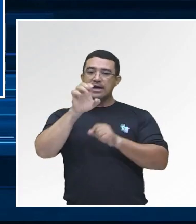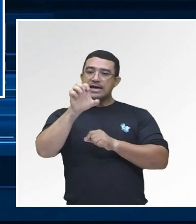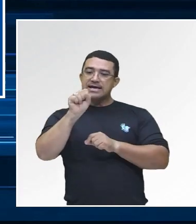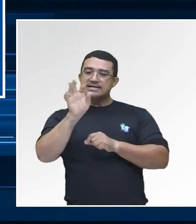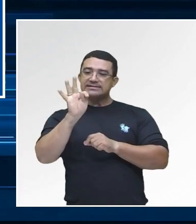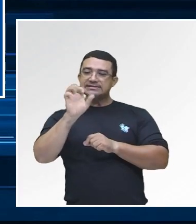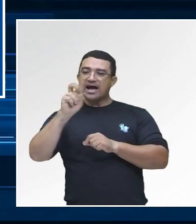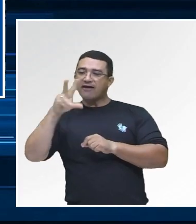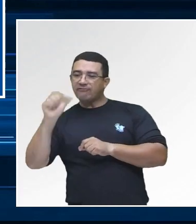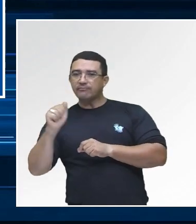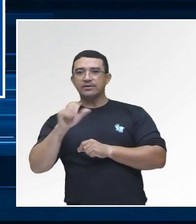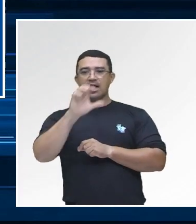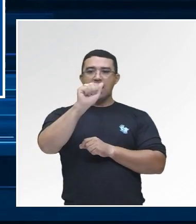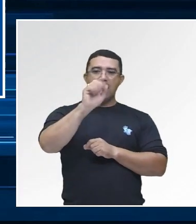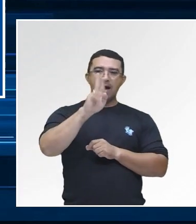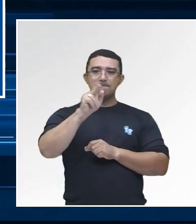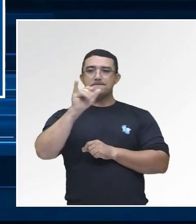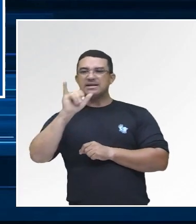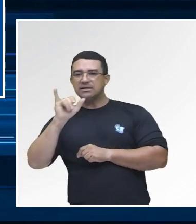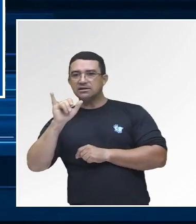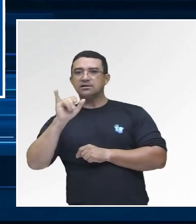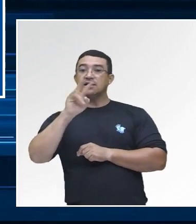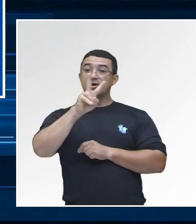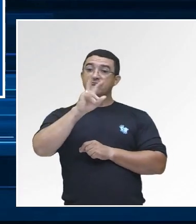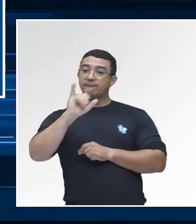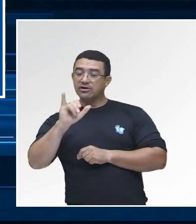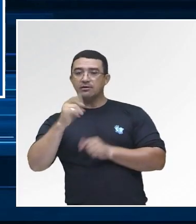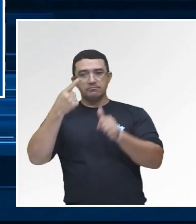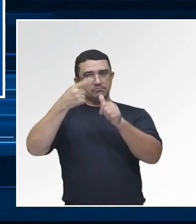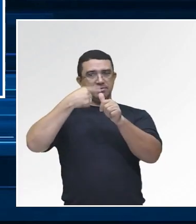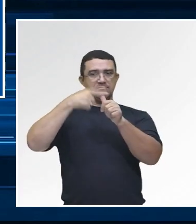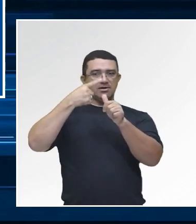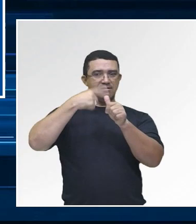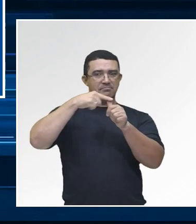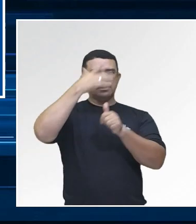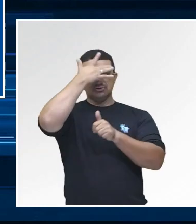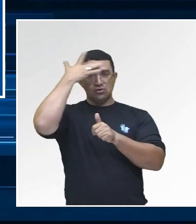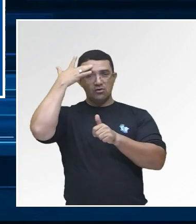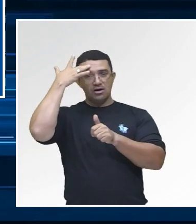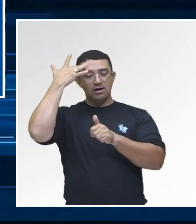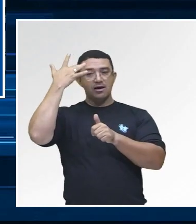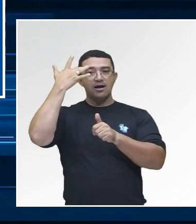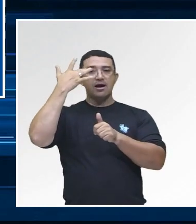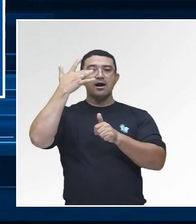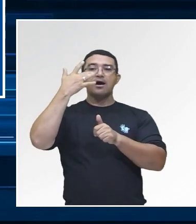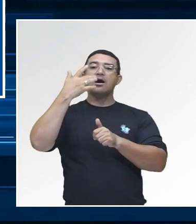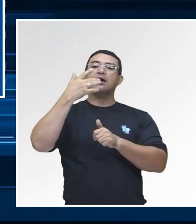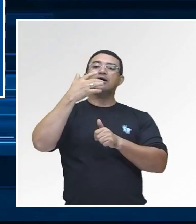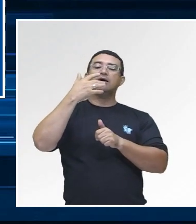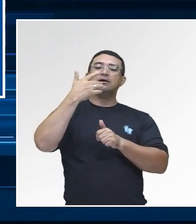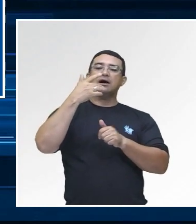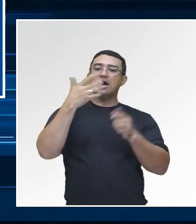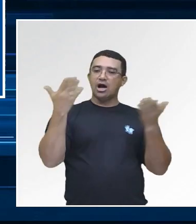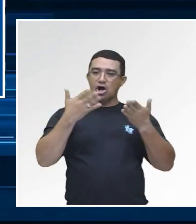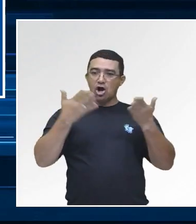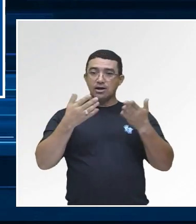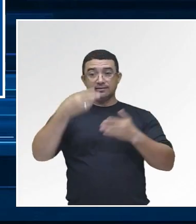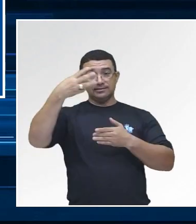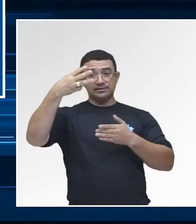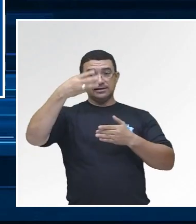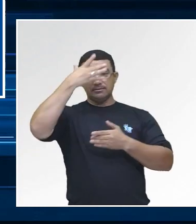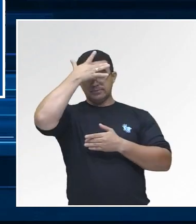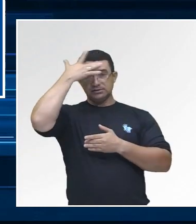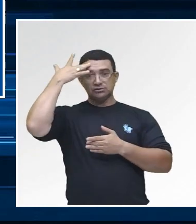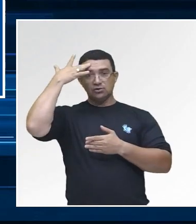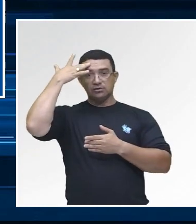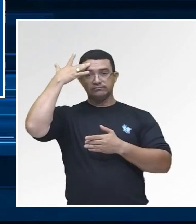abri, vi, tropecei, peguei, primeira pessoa. Já no segundo, tropeçou, pegou, abriu